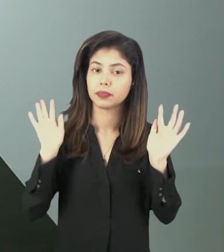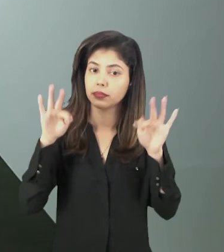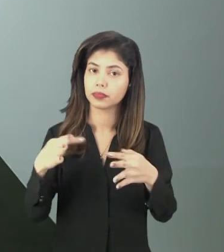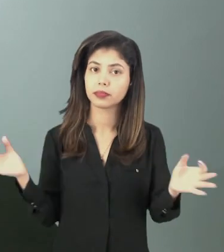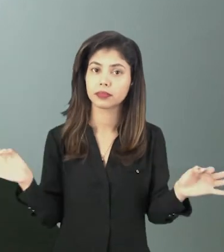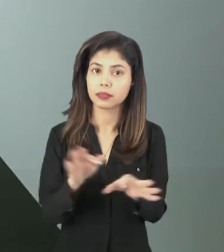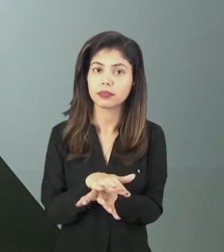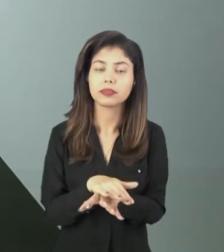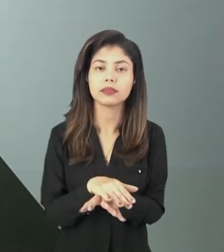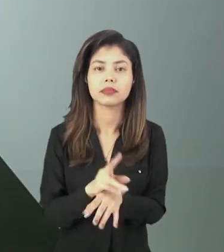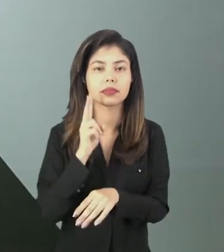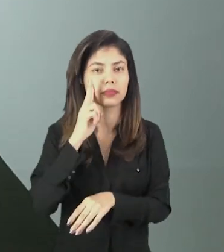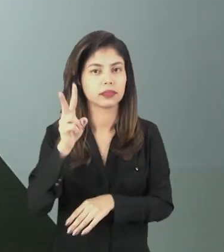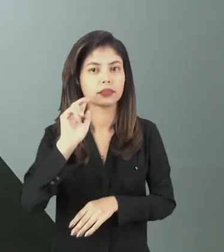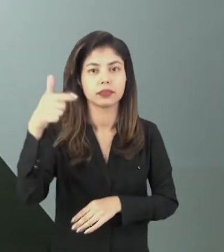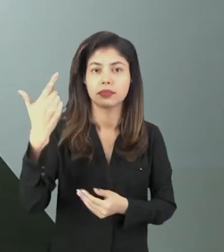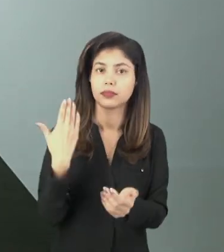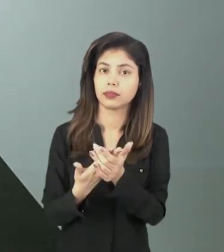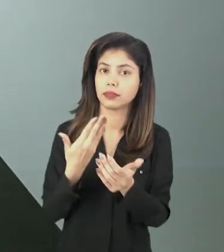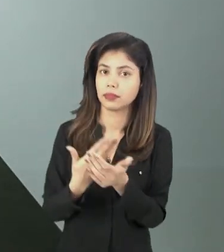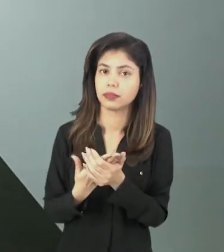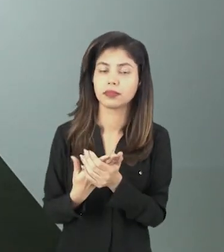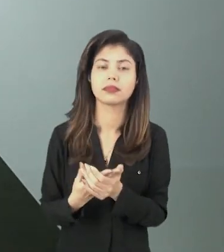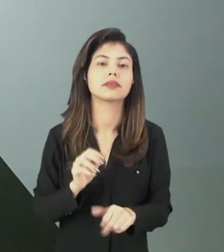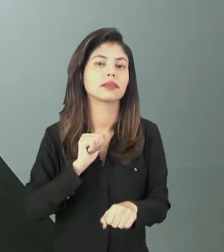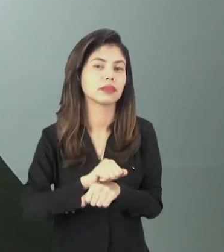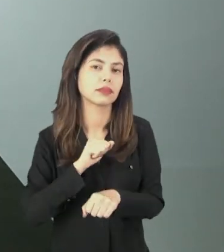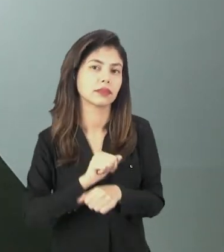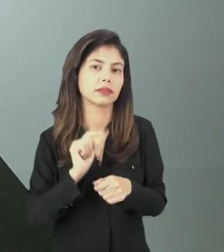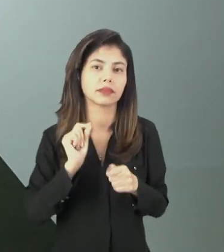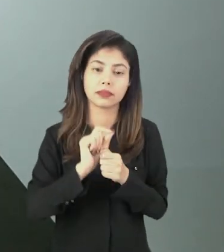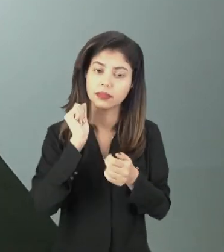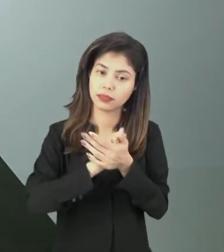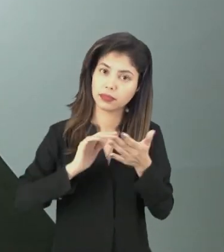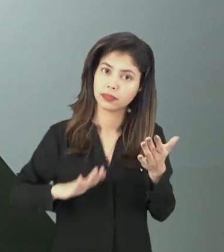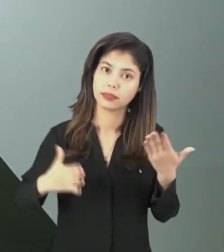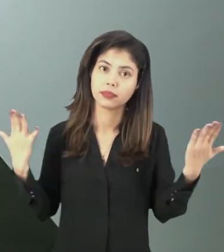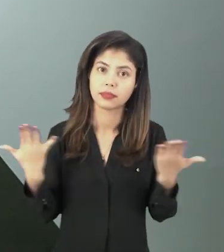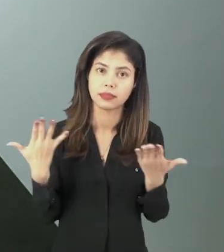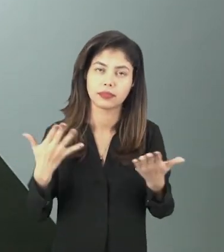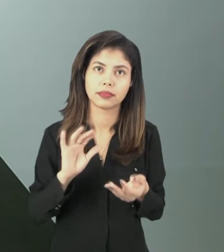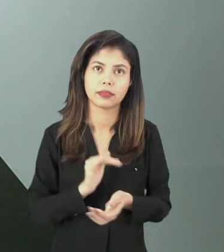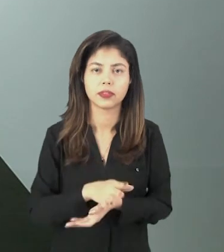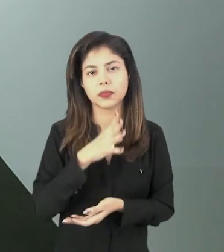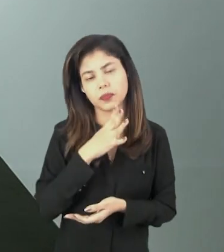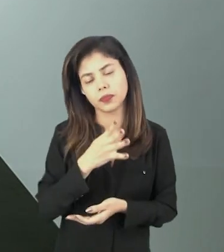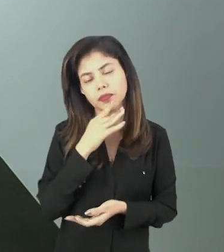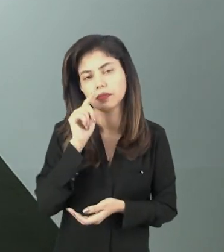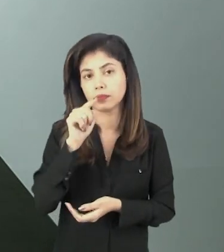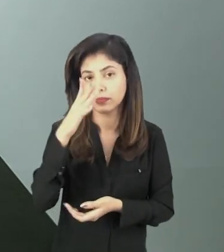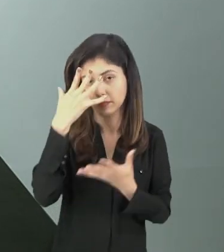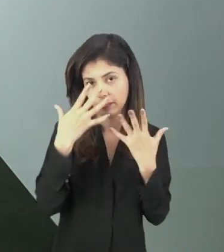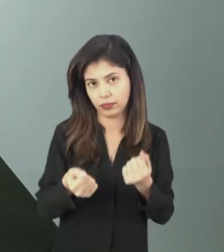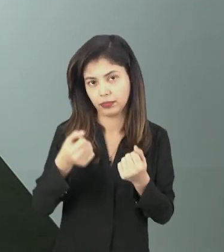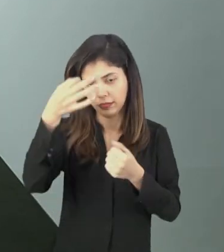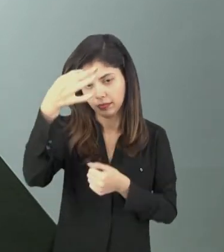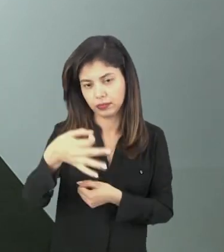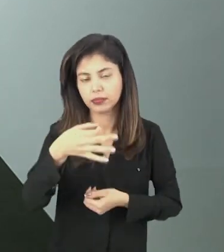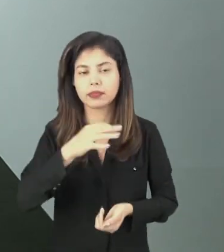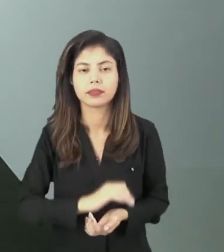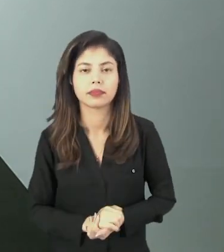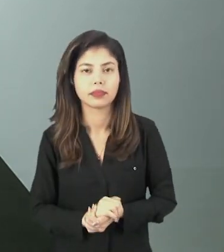finalizar por aqui e eu te vejo na próxima aula que nós vamos fazer as nossas atividades medir o nosso conhecimento ver se você acertou